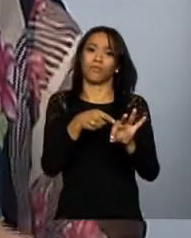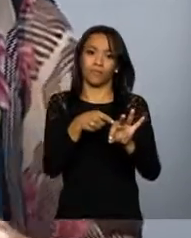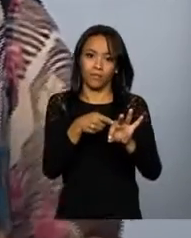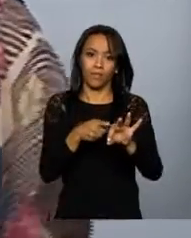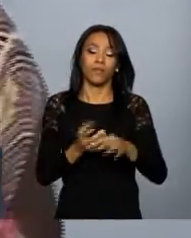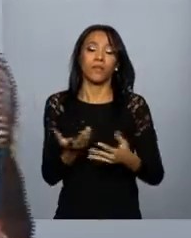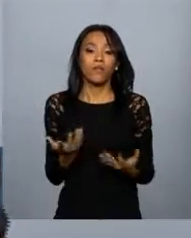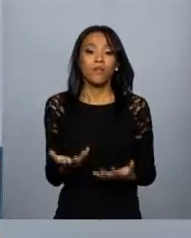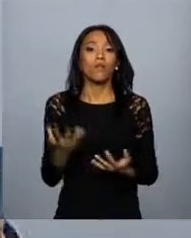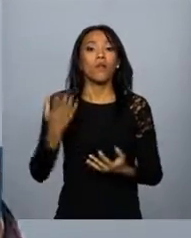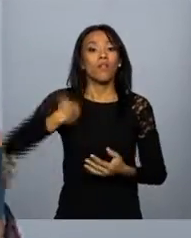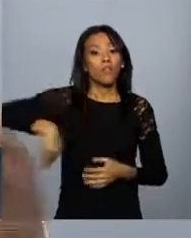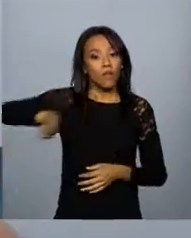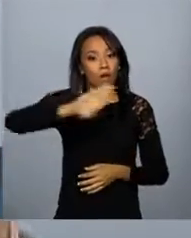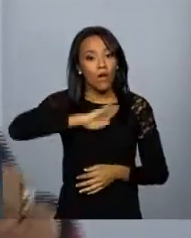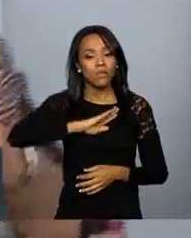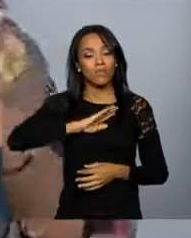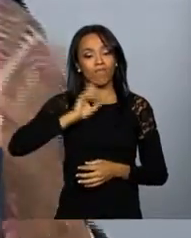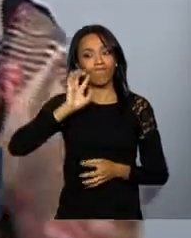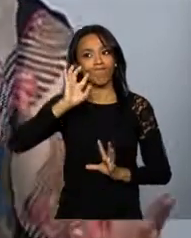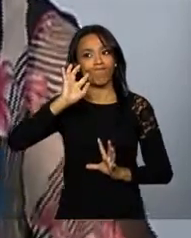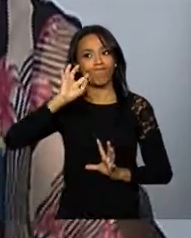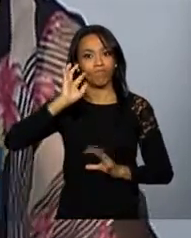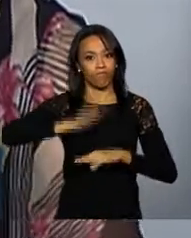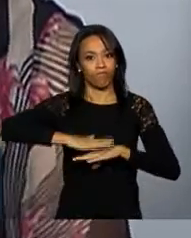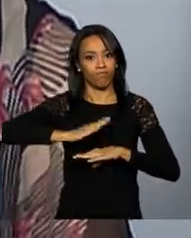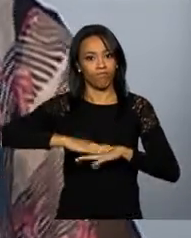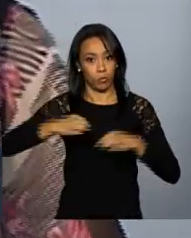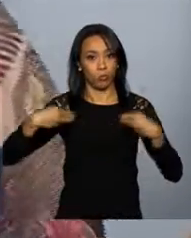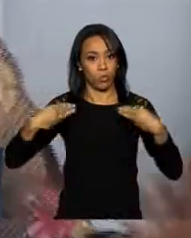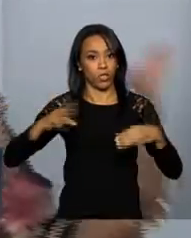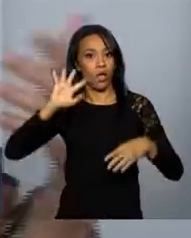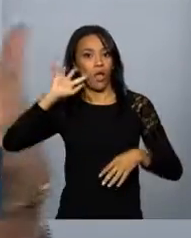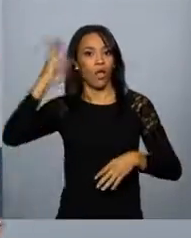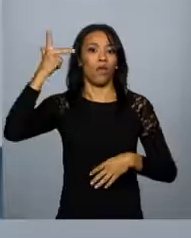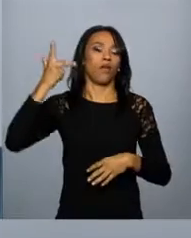Nós, juntamente, tomamos uma série de medidas,